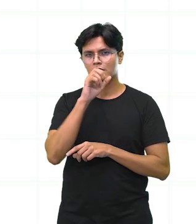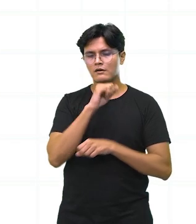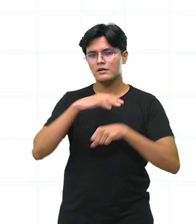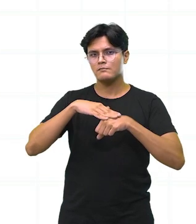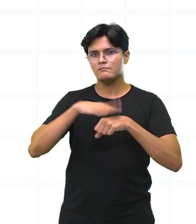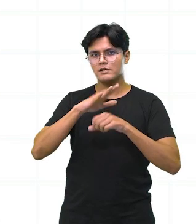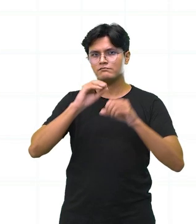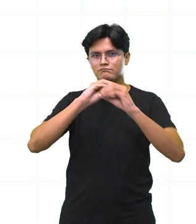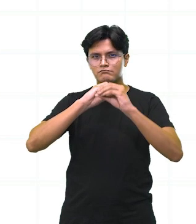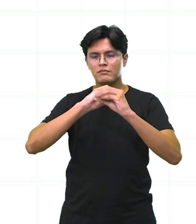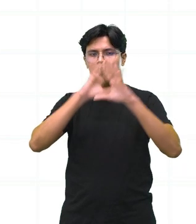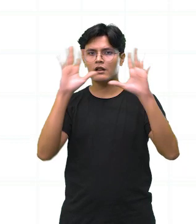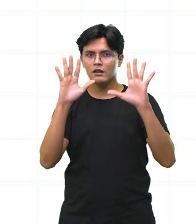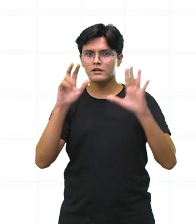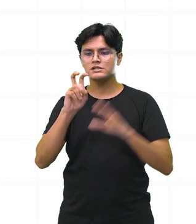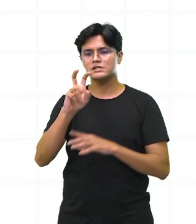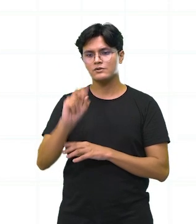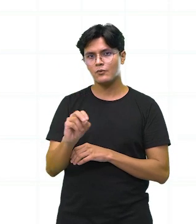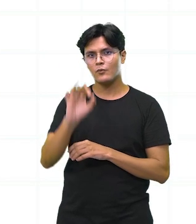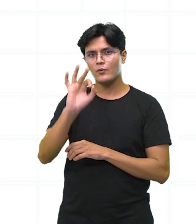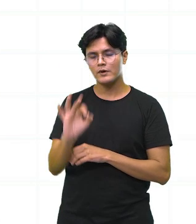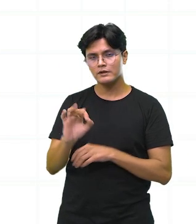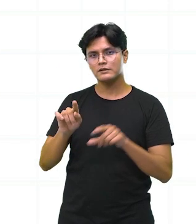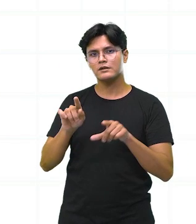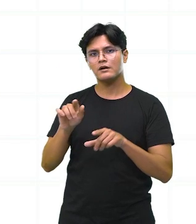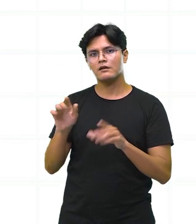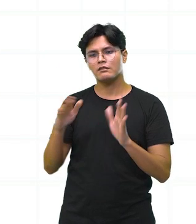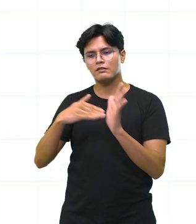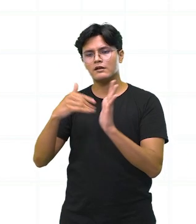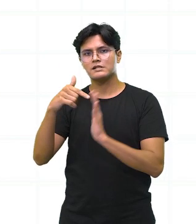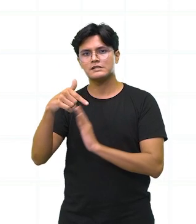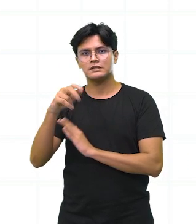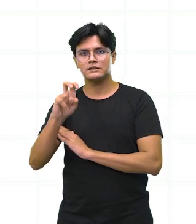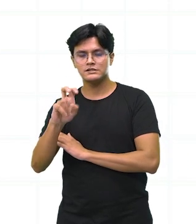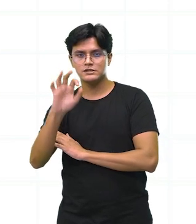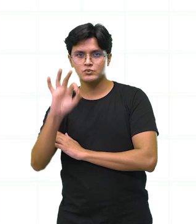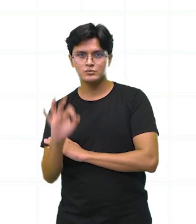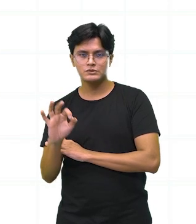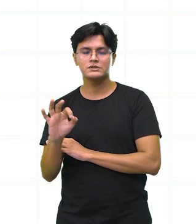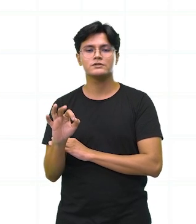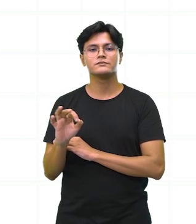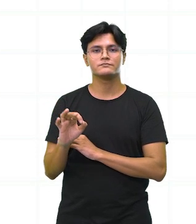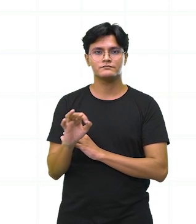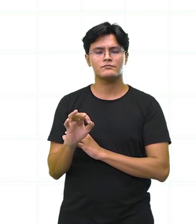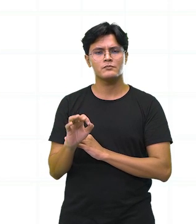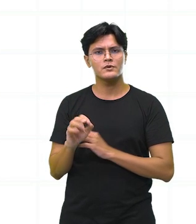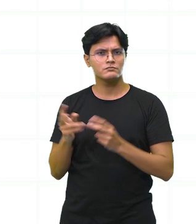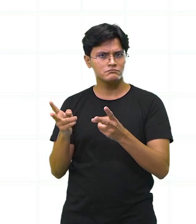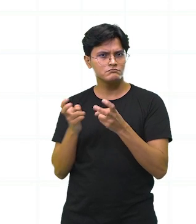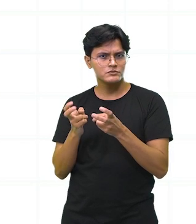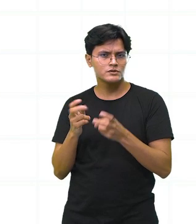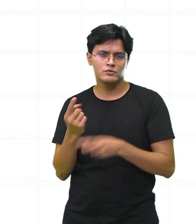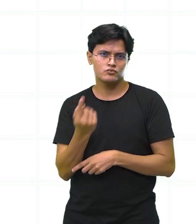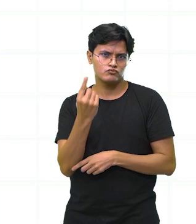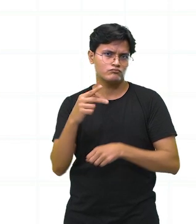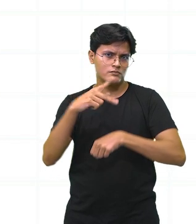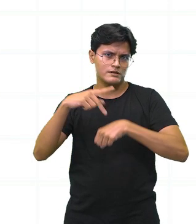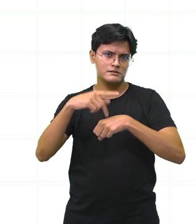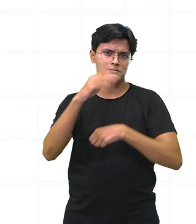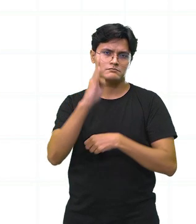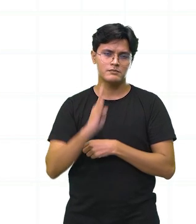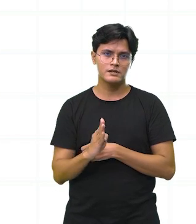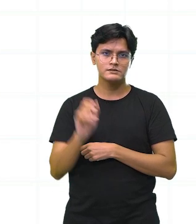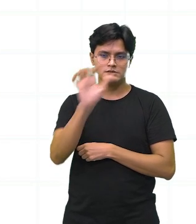75% também então vejam que é o mesmo mapa do Brasil só que dentro aqui da nossa né tá aqui a palavra